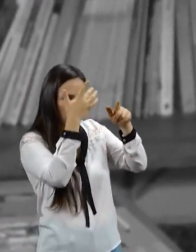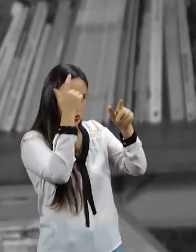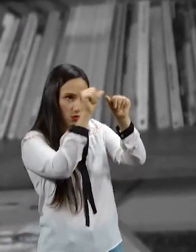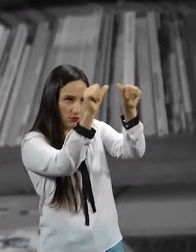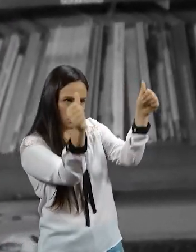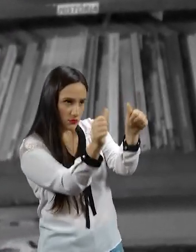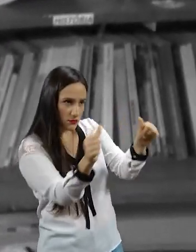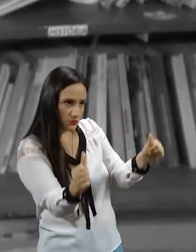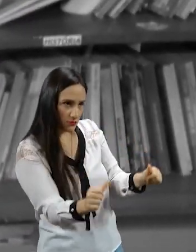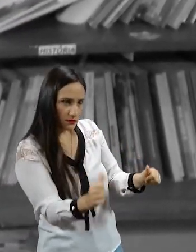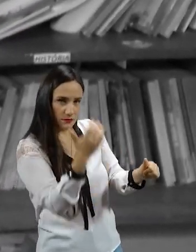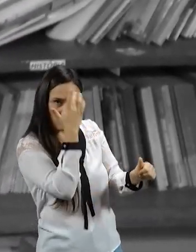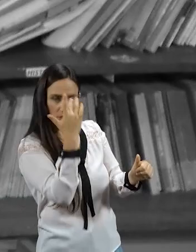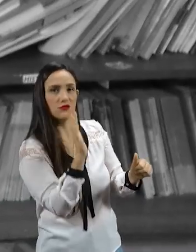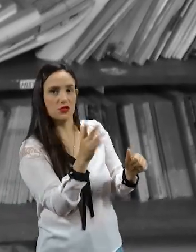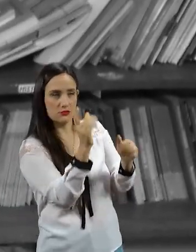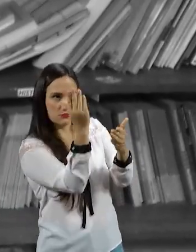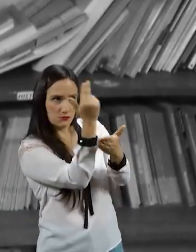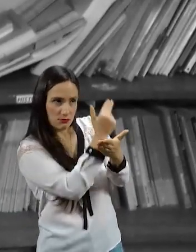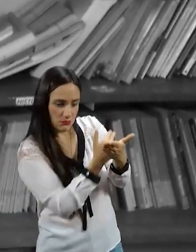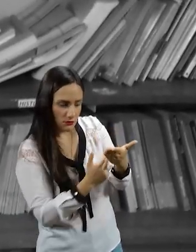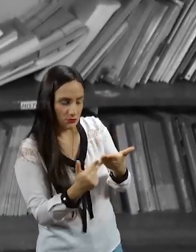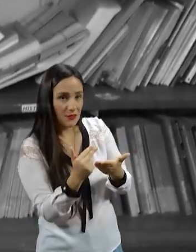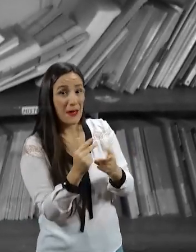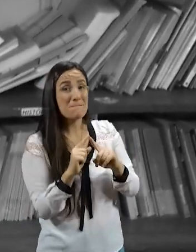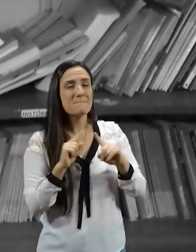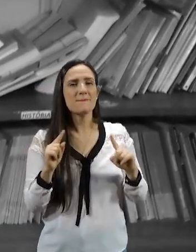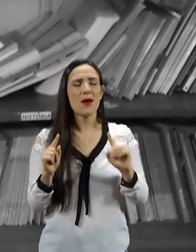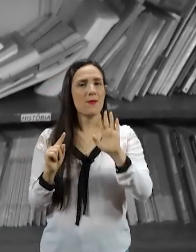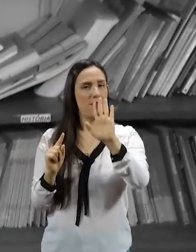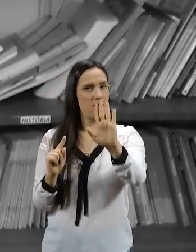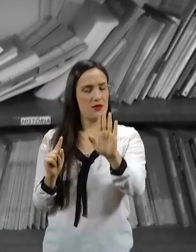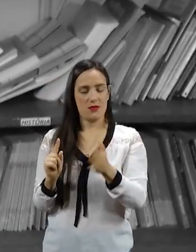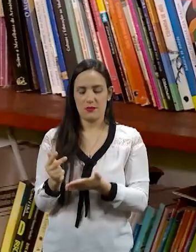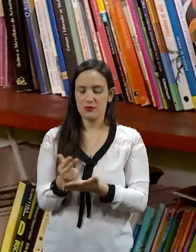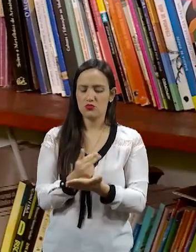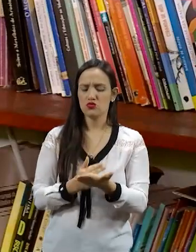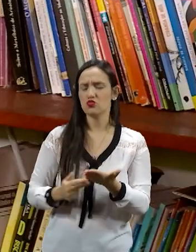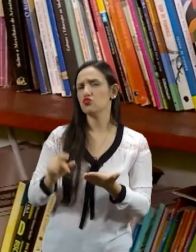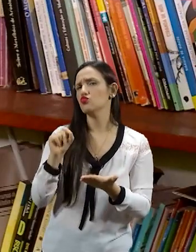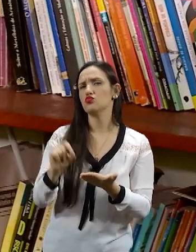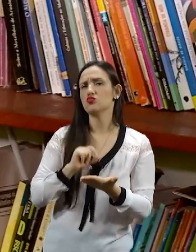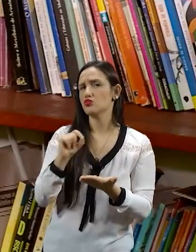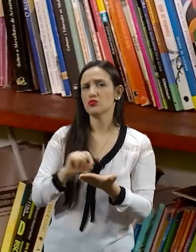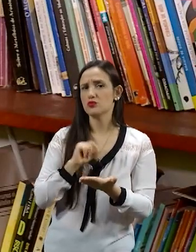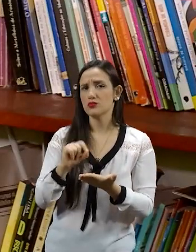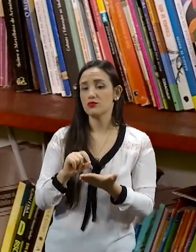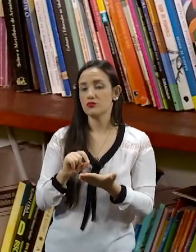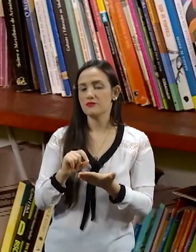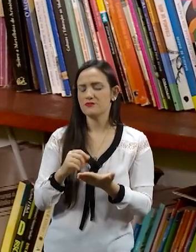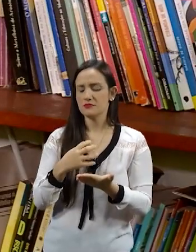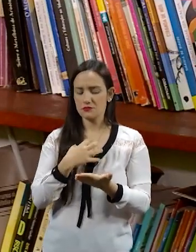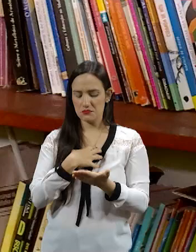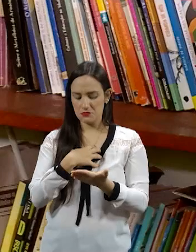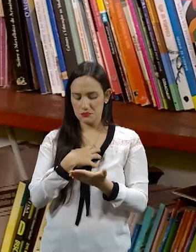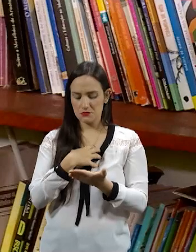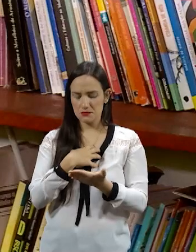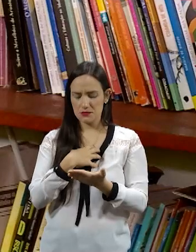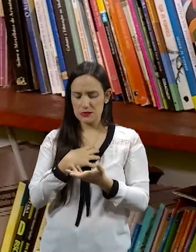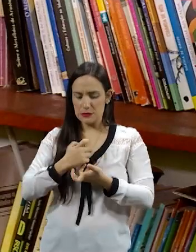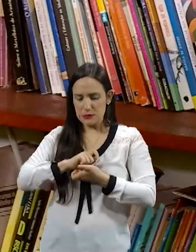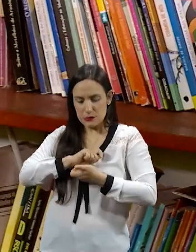já pintei outras expressões também. Mas a pintura nada mais é do que a gente conseguir expressar